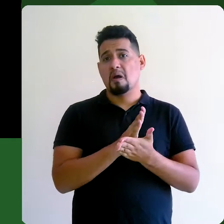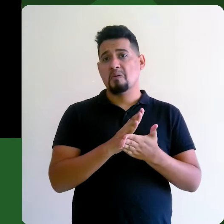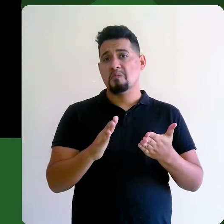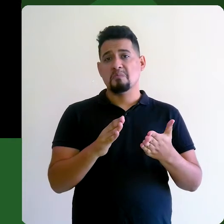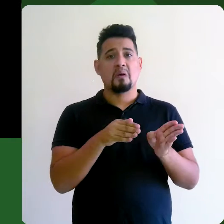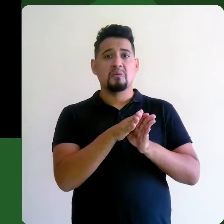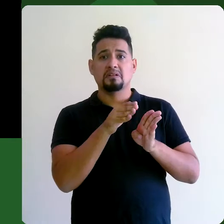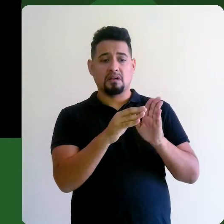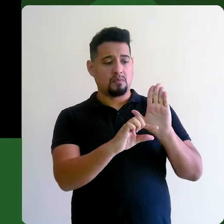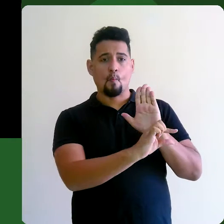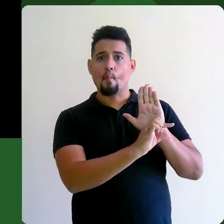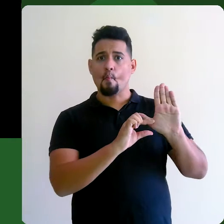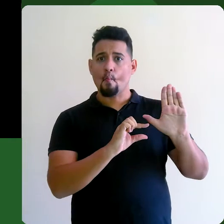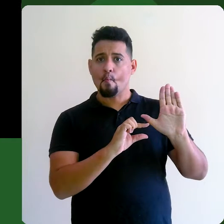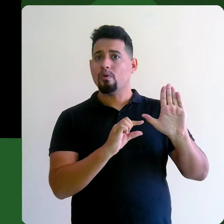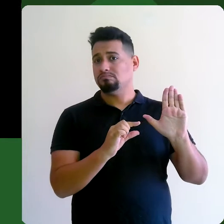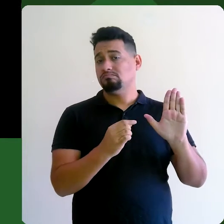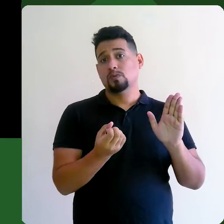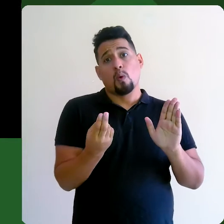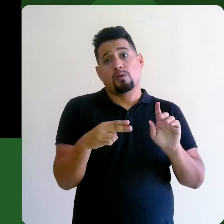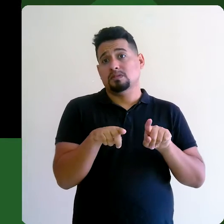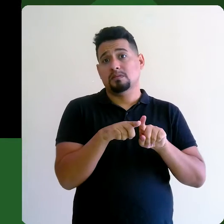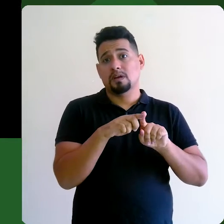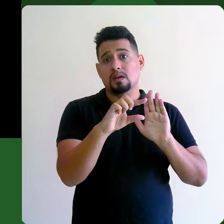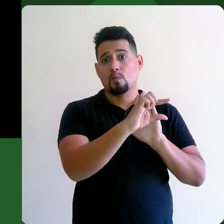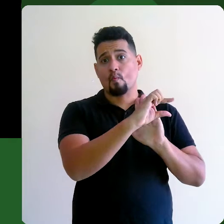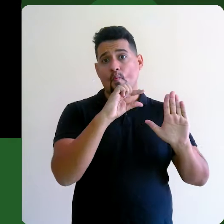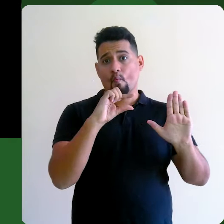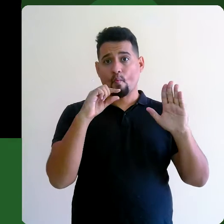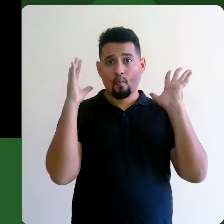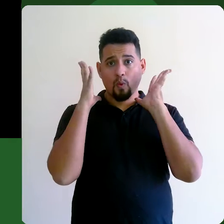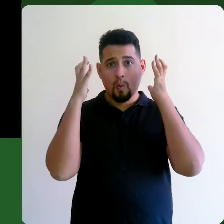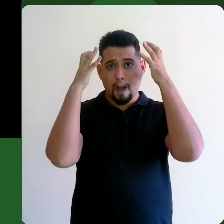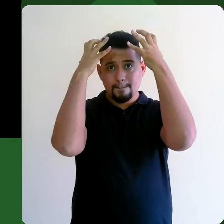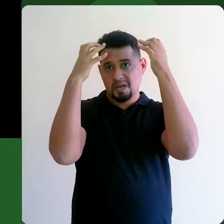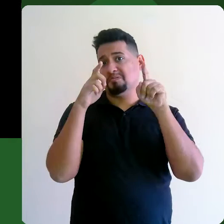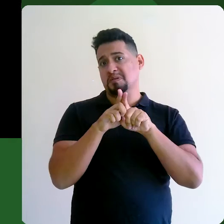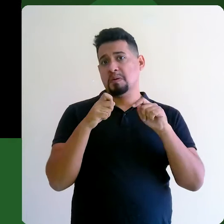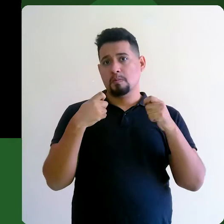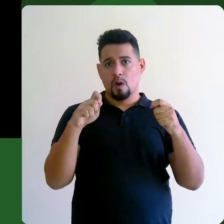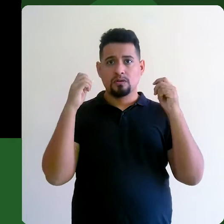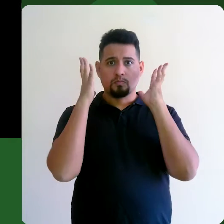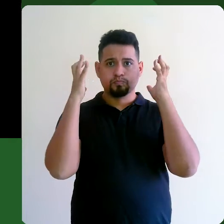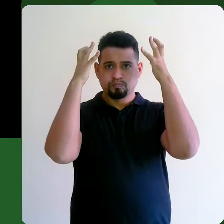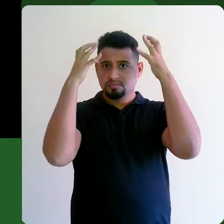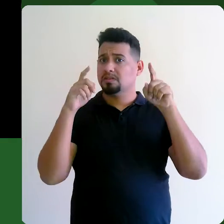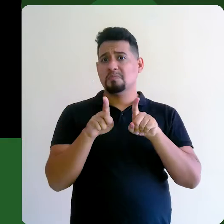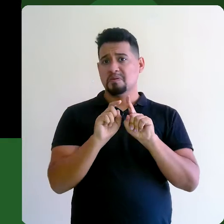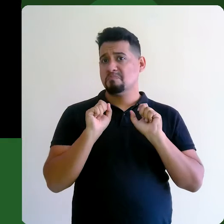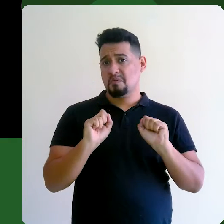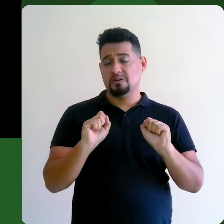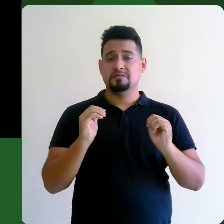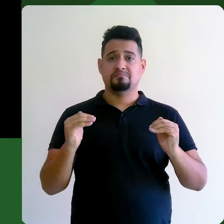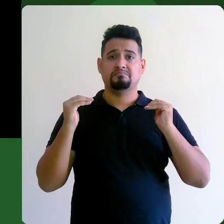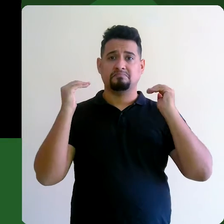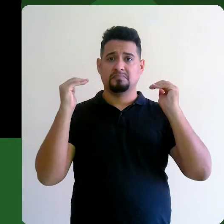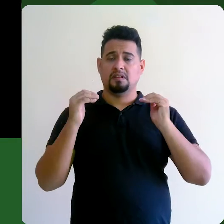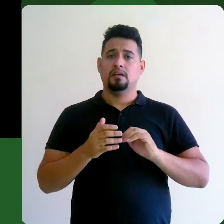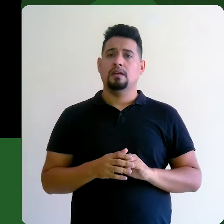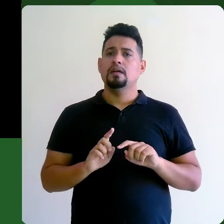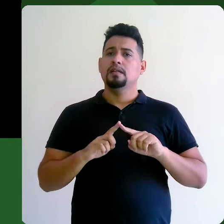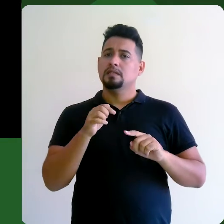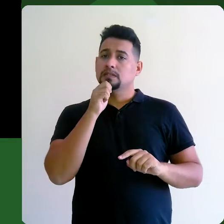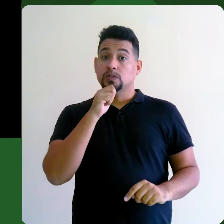repente, uma ambientação na parte de baixo, ali no solo, ou também um cabelo, né, um pouco mais volumoso na parte